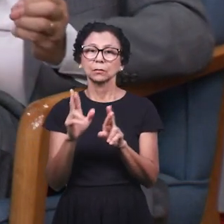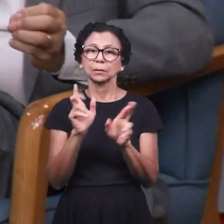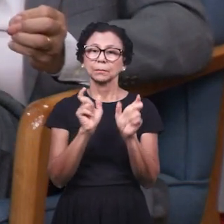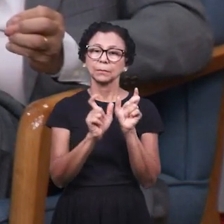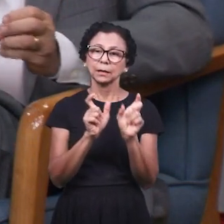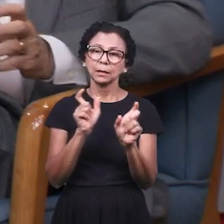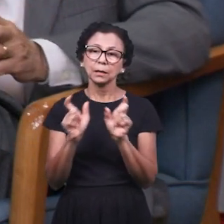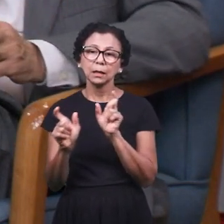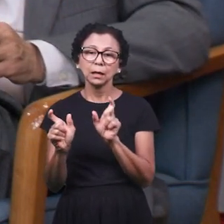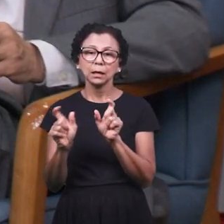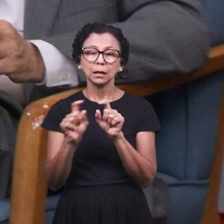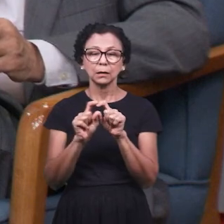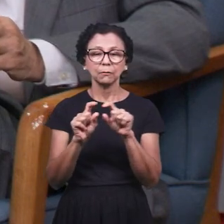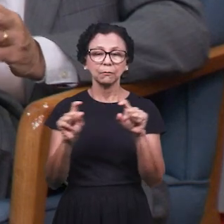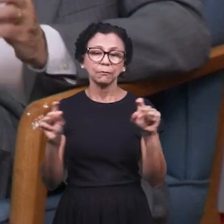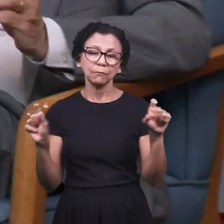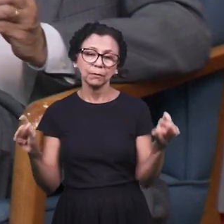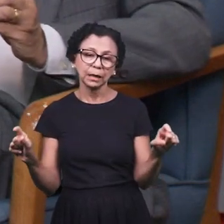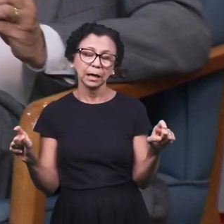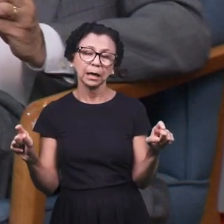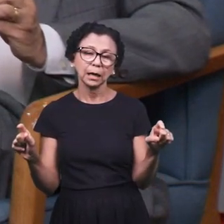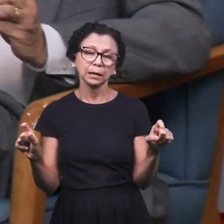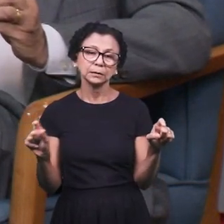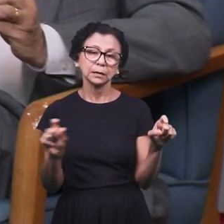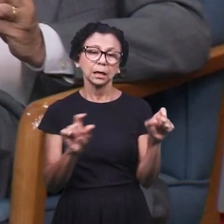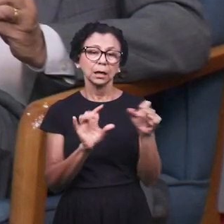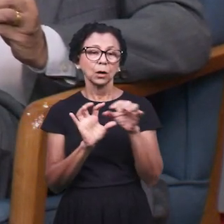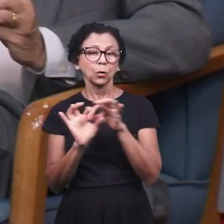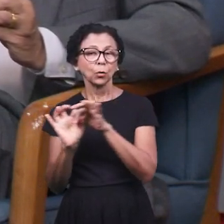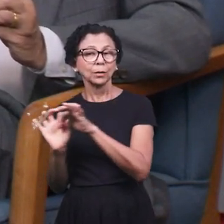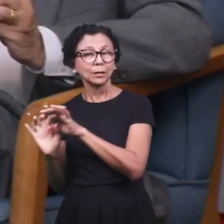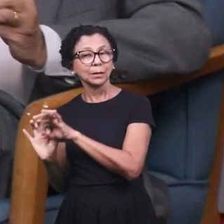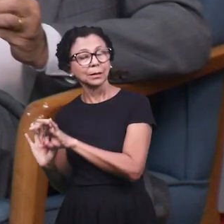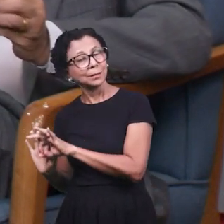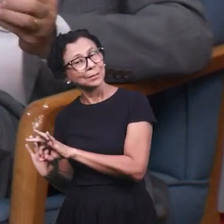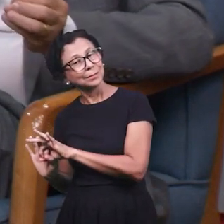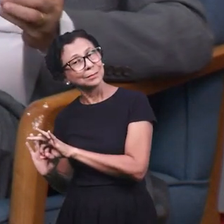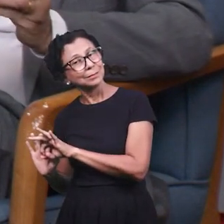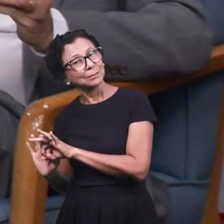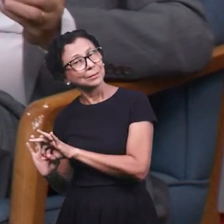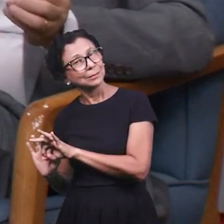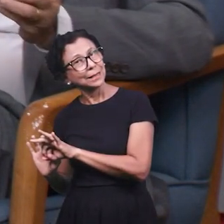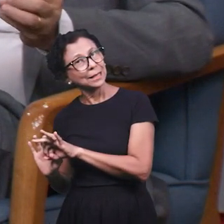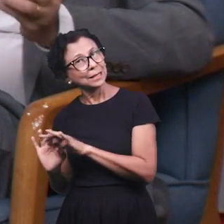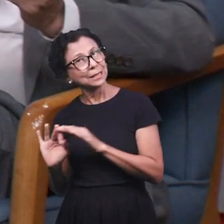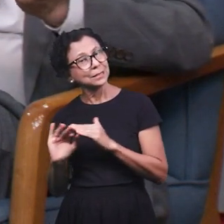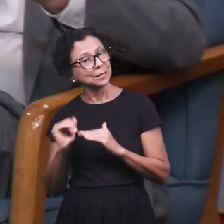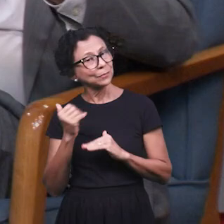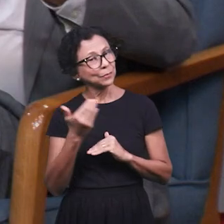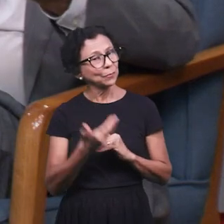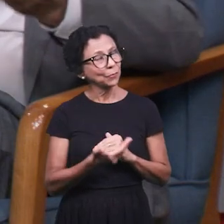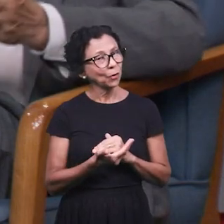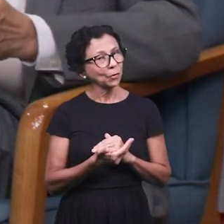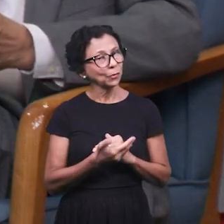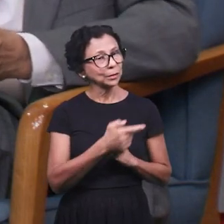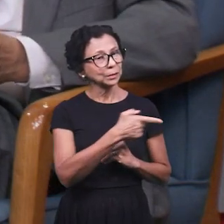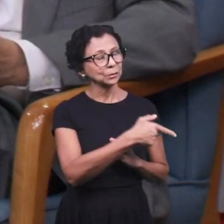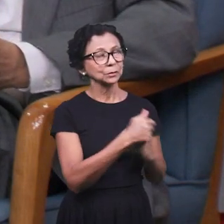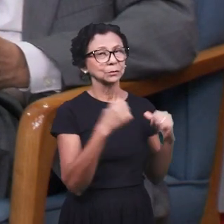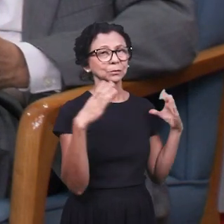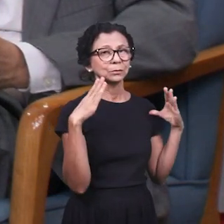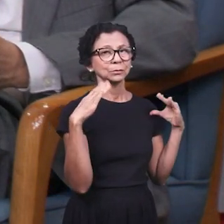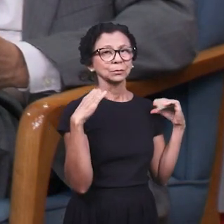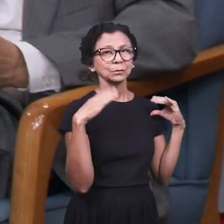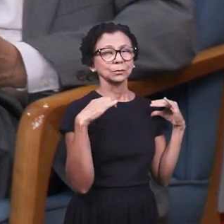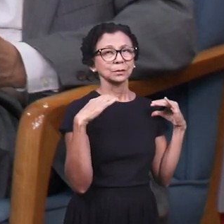à expressão, e que às vezes não estava condizendo bem com aquilo que o Senhor estava